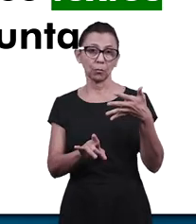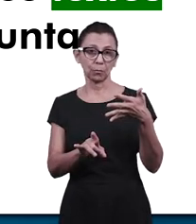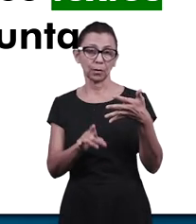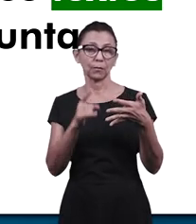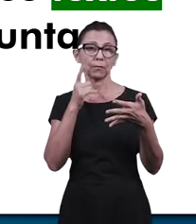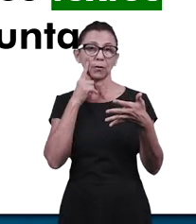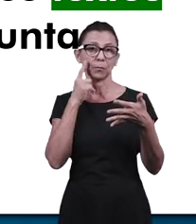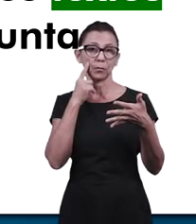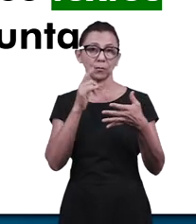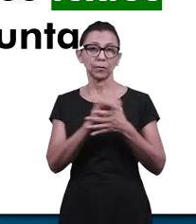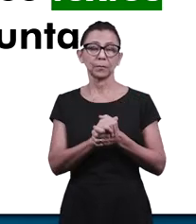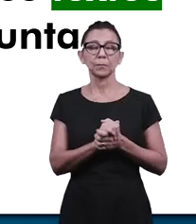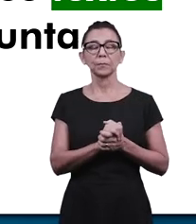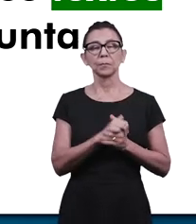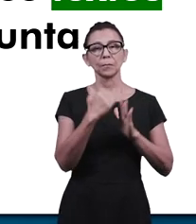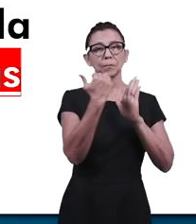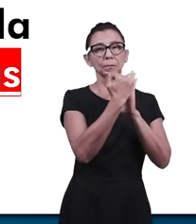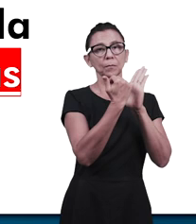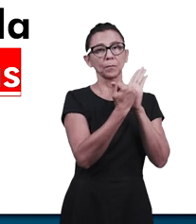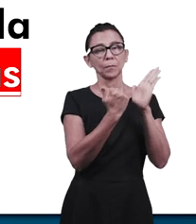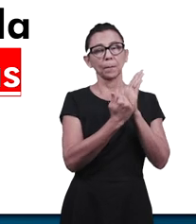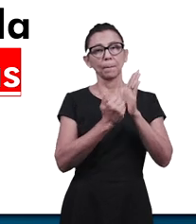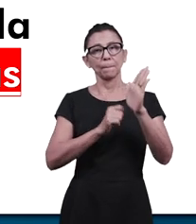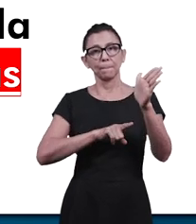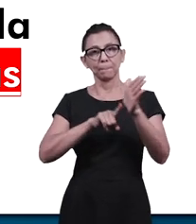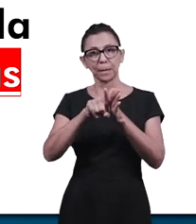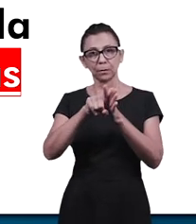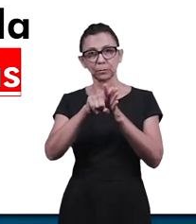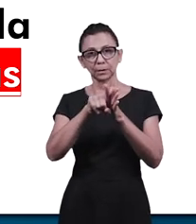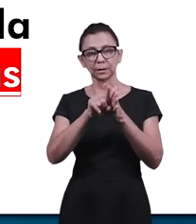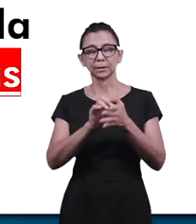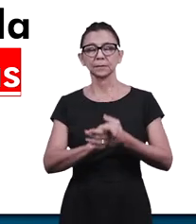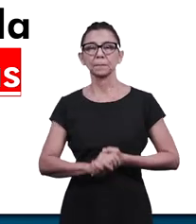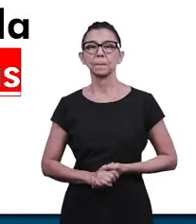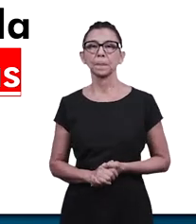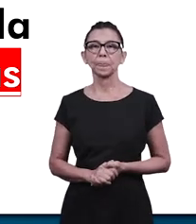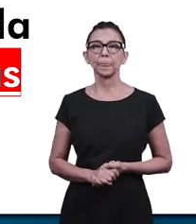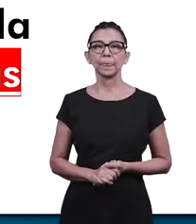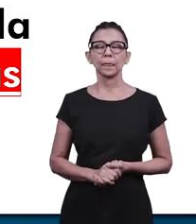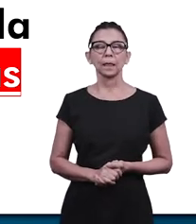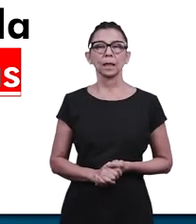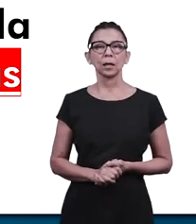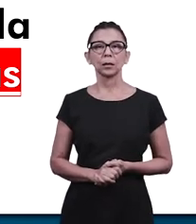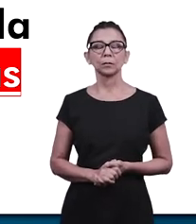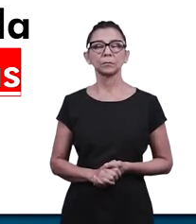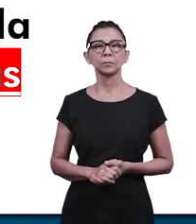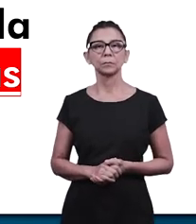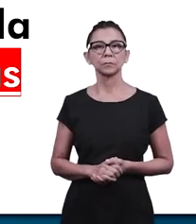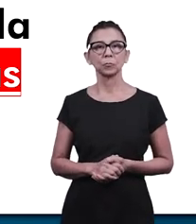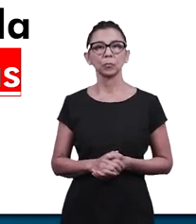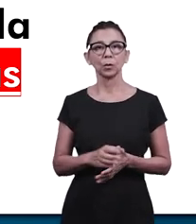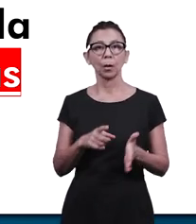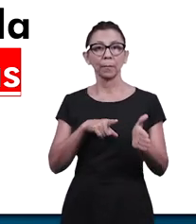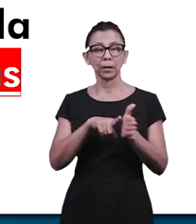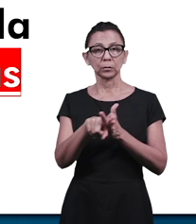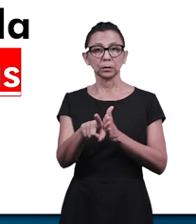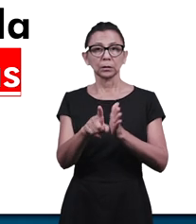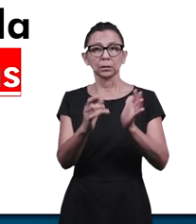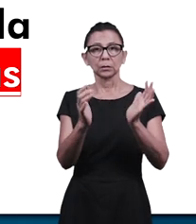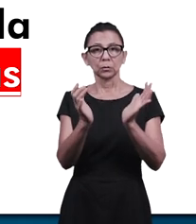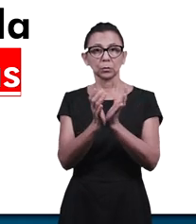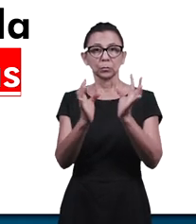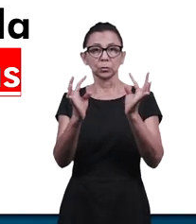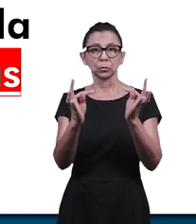a nossa programação de perguntas daqui para frente. As primeiras perguntas estão destinadas ou dirigidas a